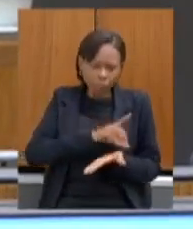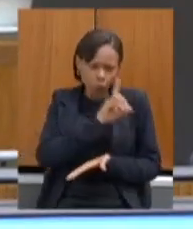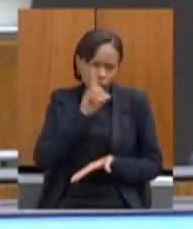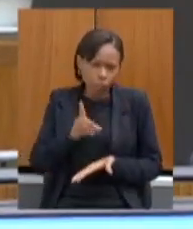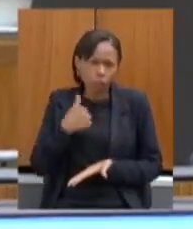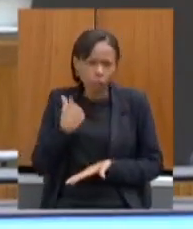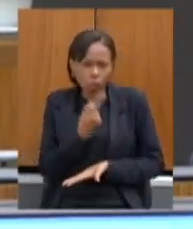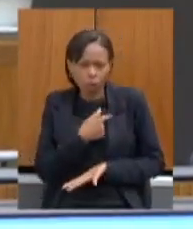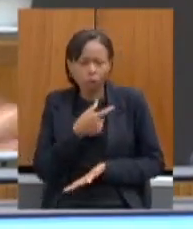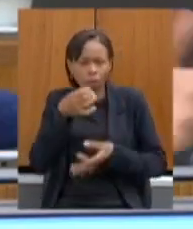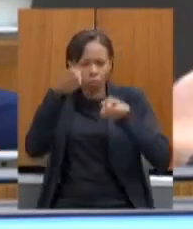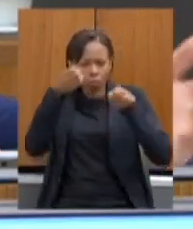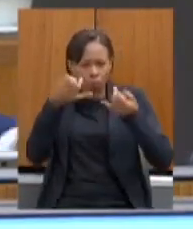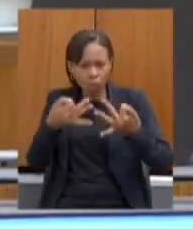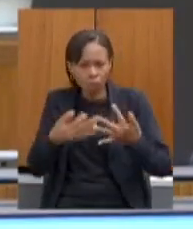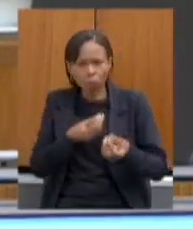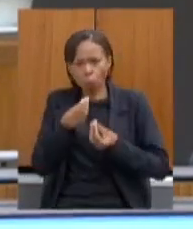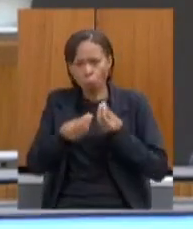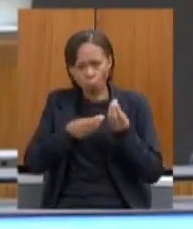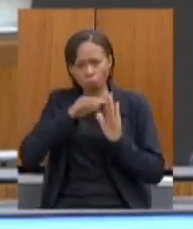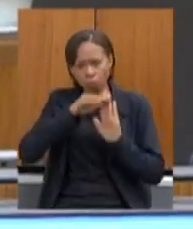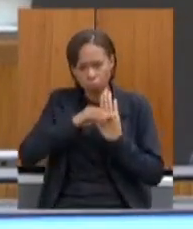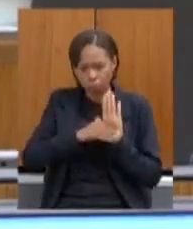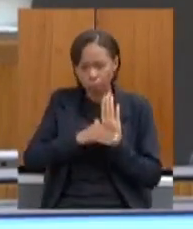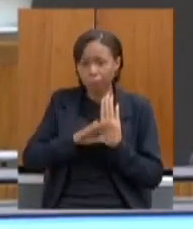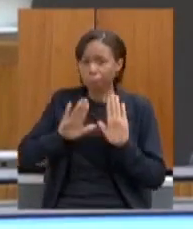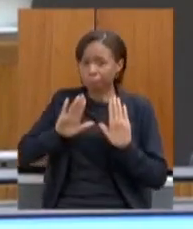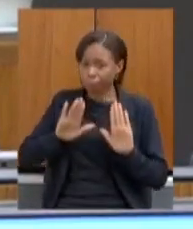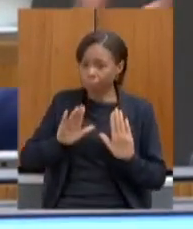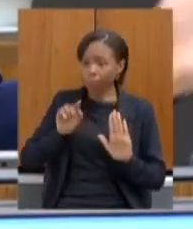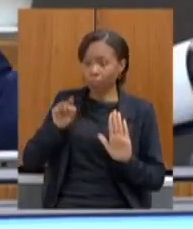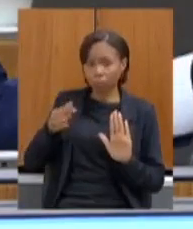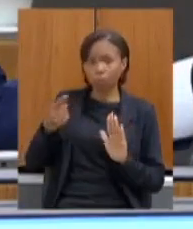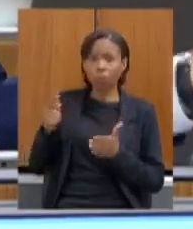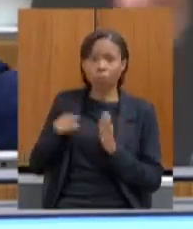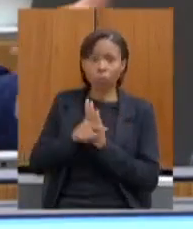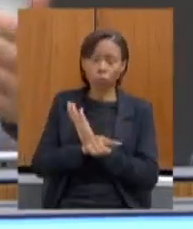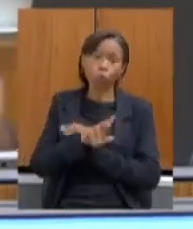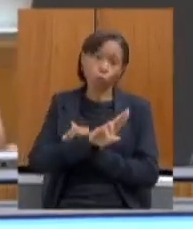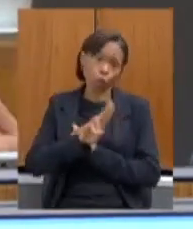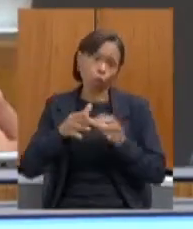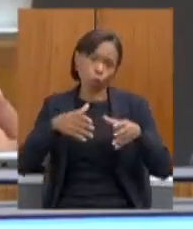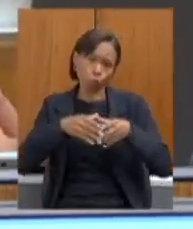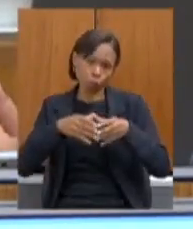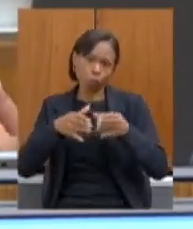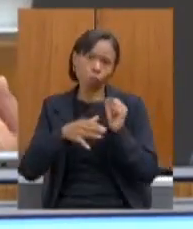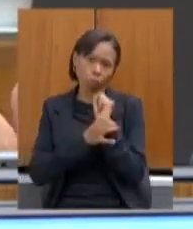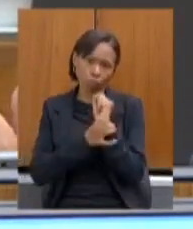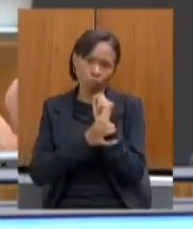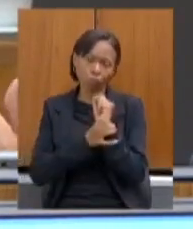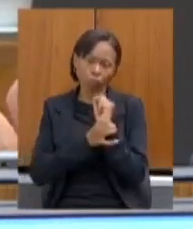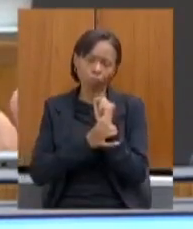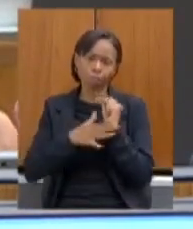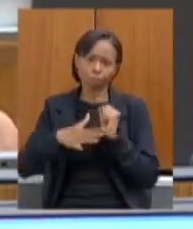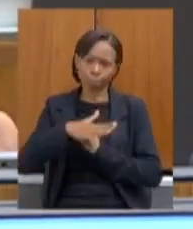será o cronograma, mas gostaria aqui, em deferência ao senhor, de, em nome da presidência da Comissão de Segurança Pública,